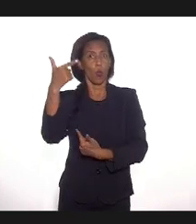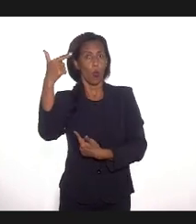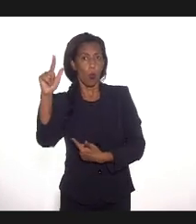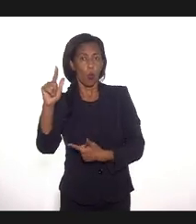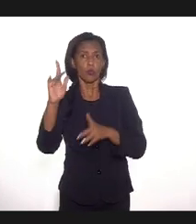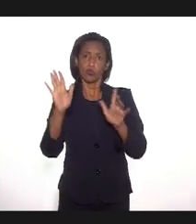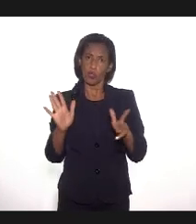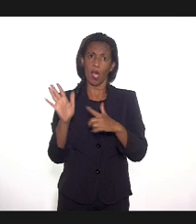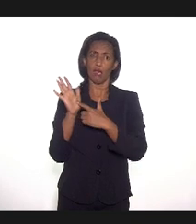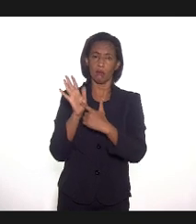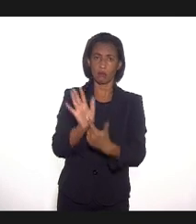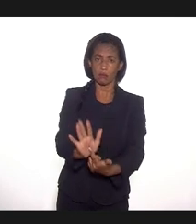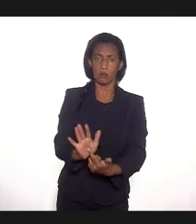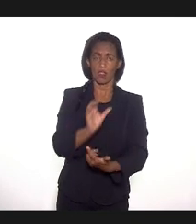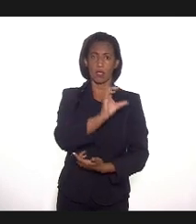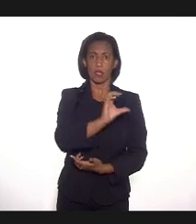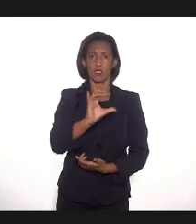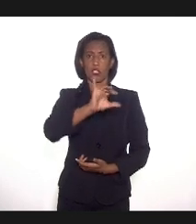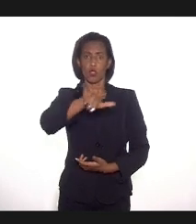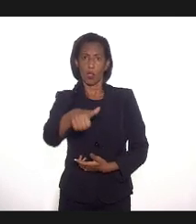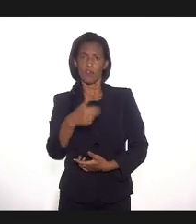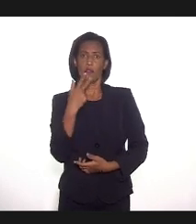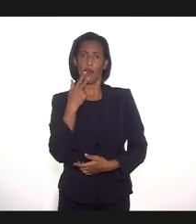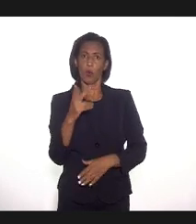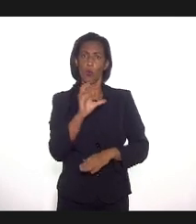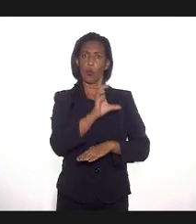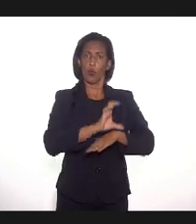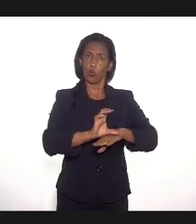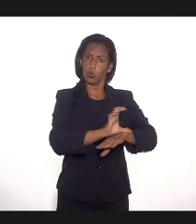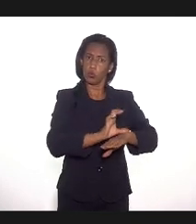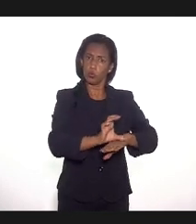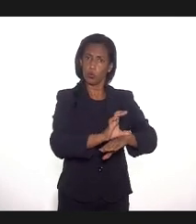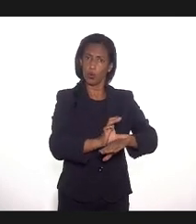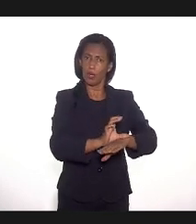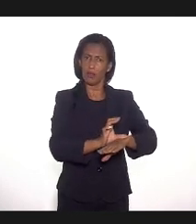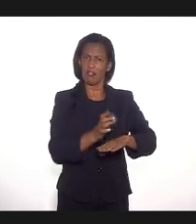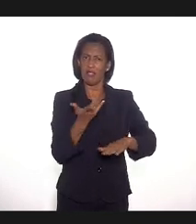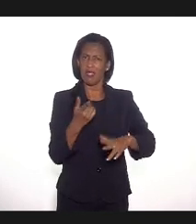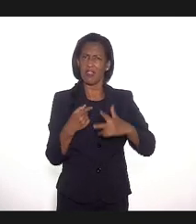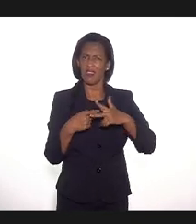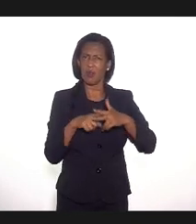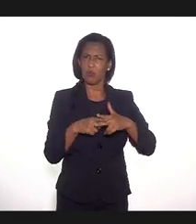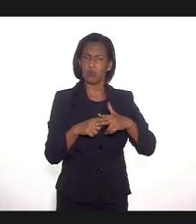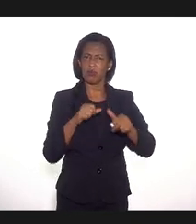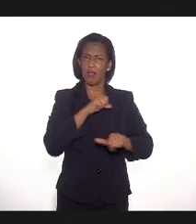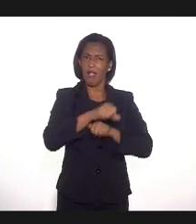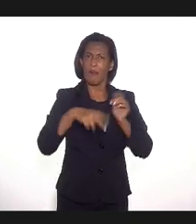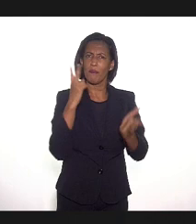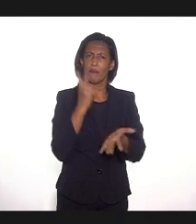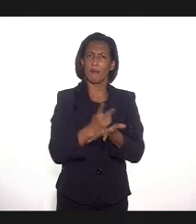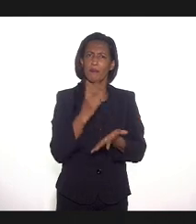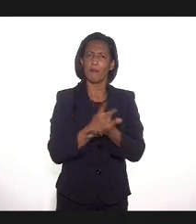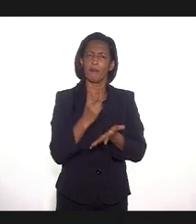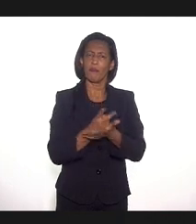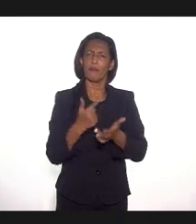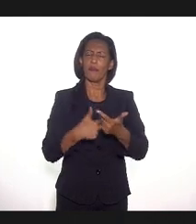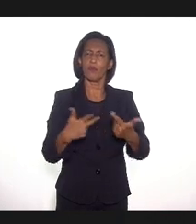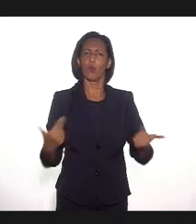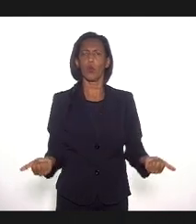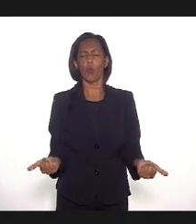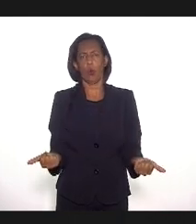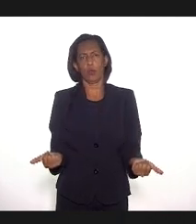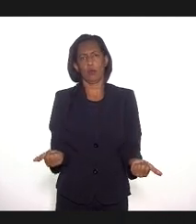apresentado. A CCJ disse que era constitucional. Ele quer mexer exatamente nas mesmas coisas. Você é